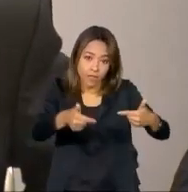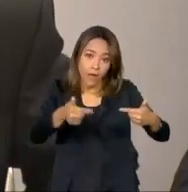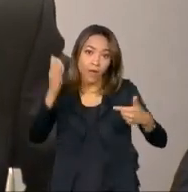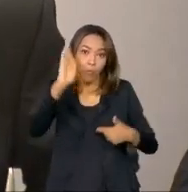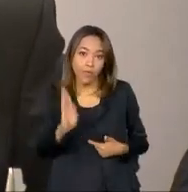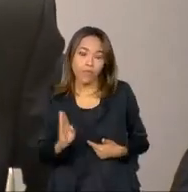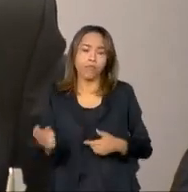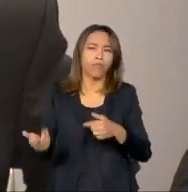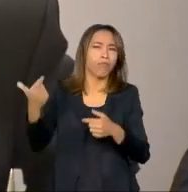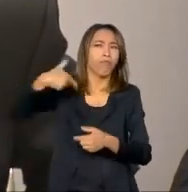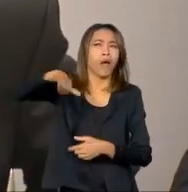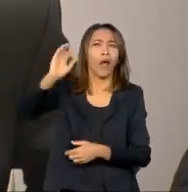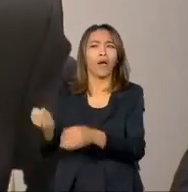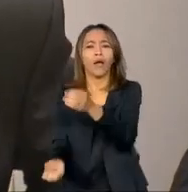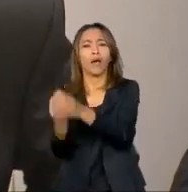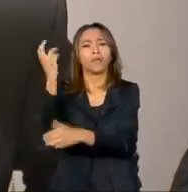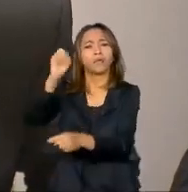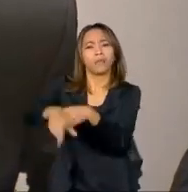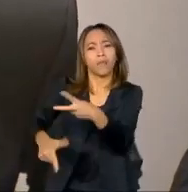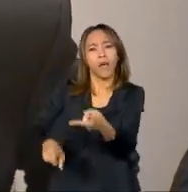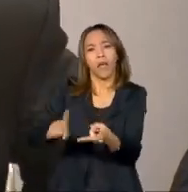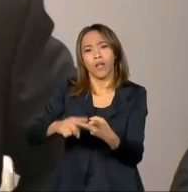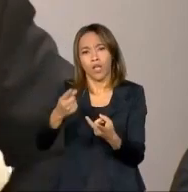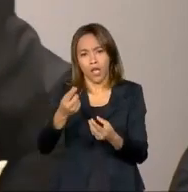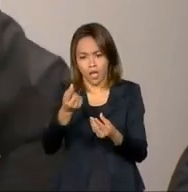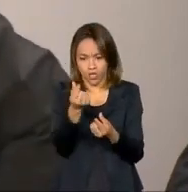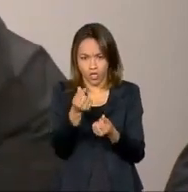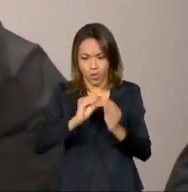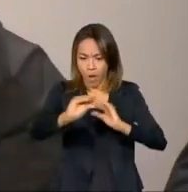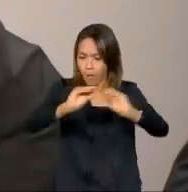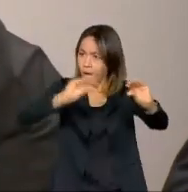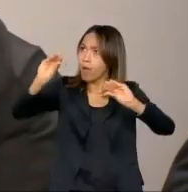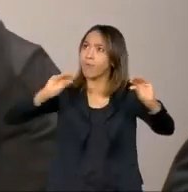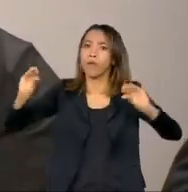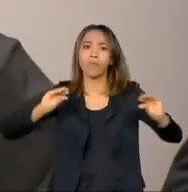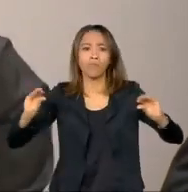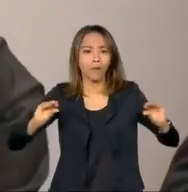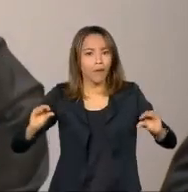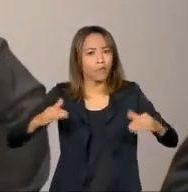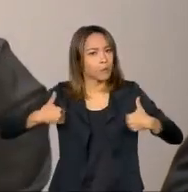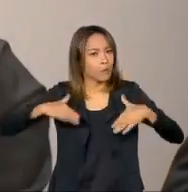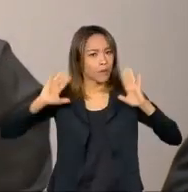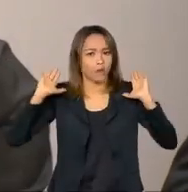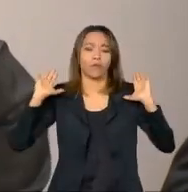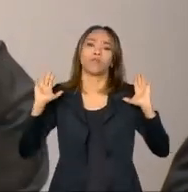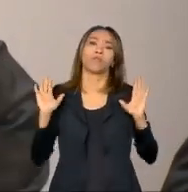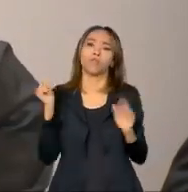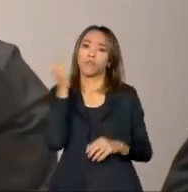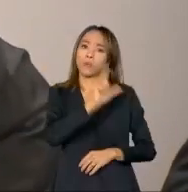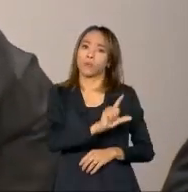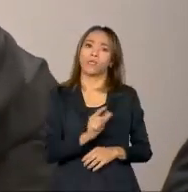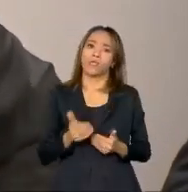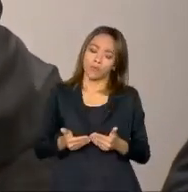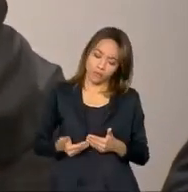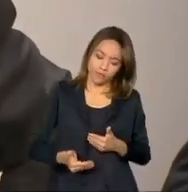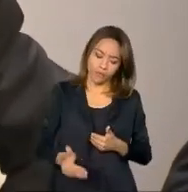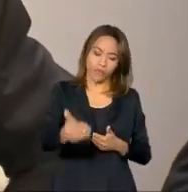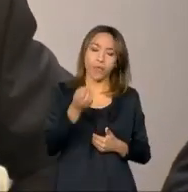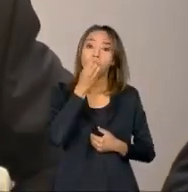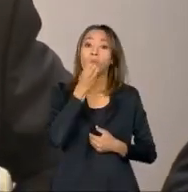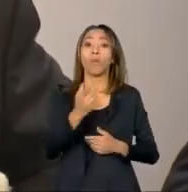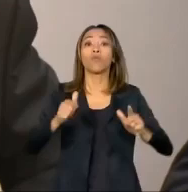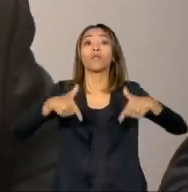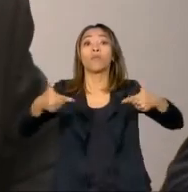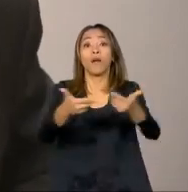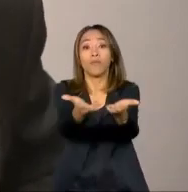mais emprego, vai distribuir melhor renda, vai ter mais capilaridade e vai conseguir caminhar melhor. Bom trabalho